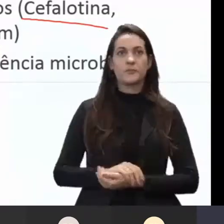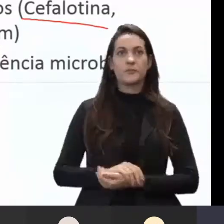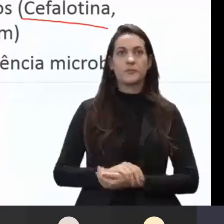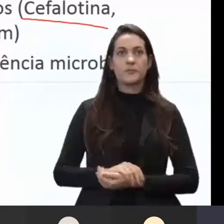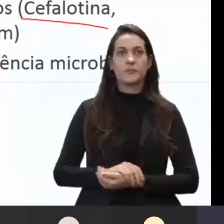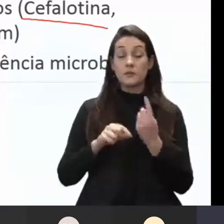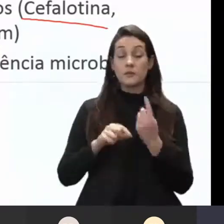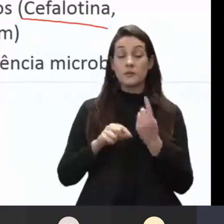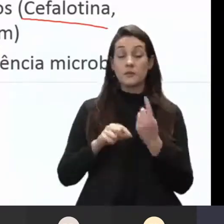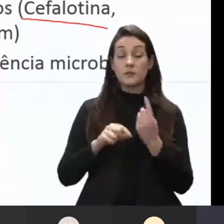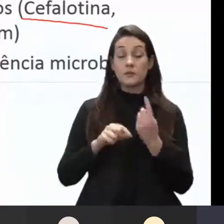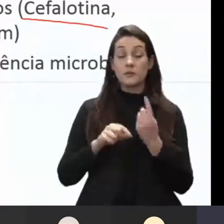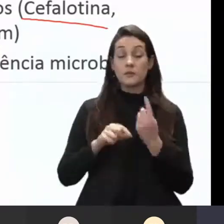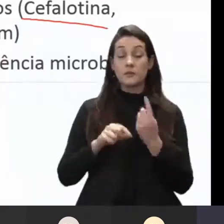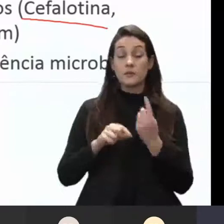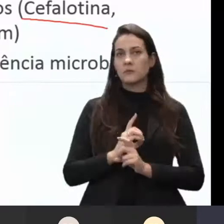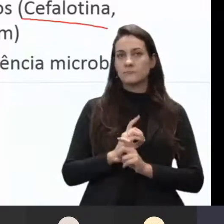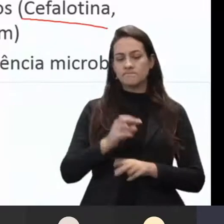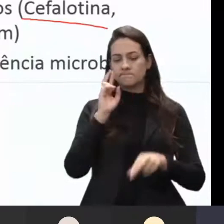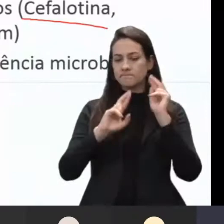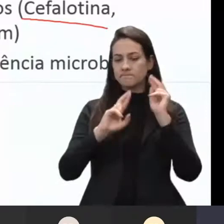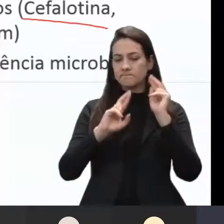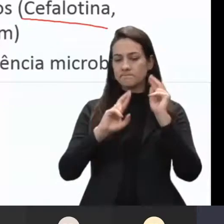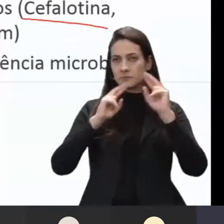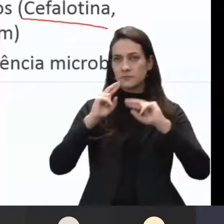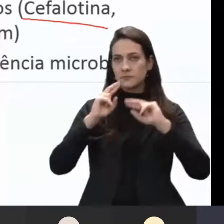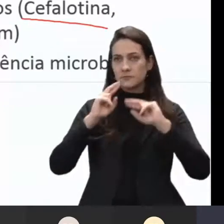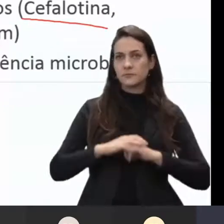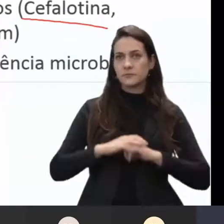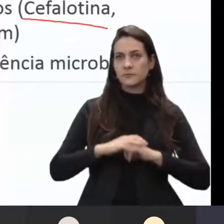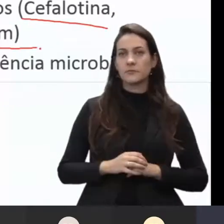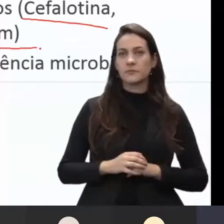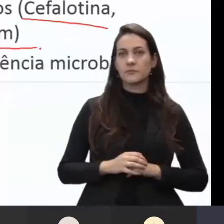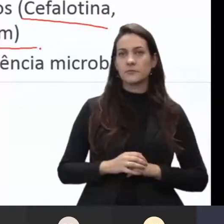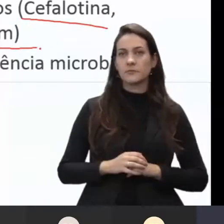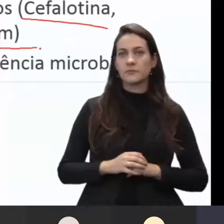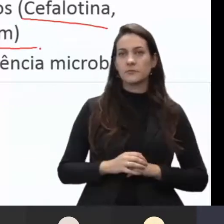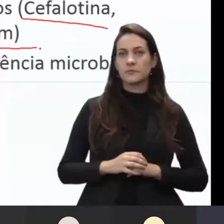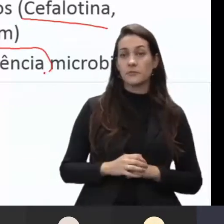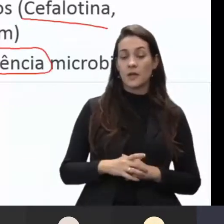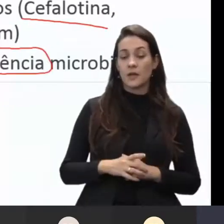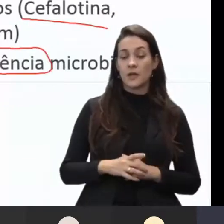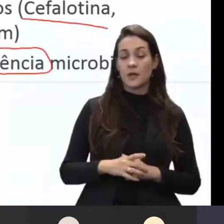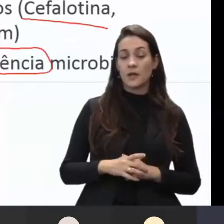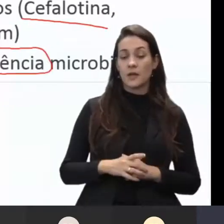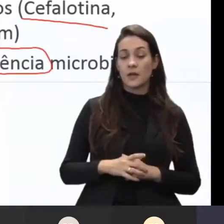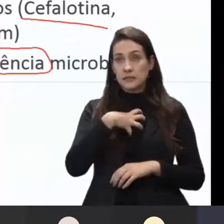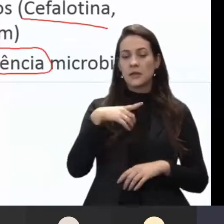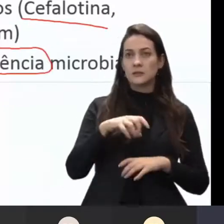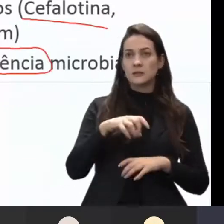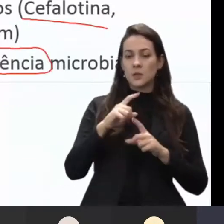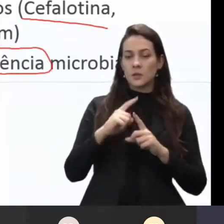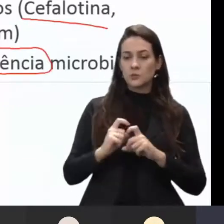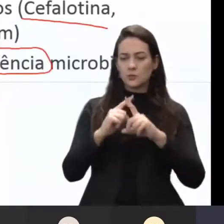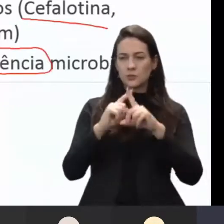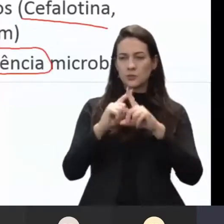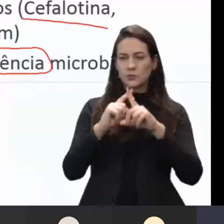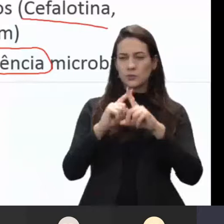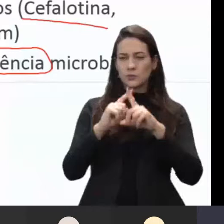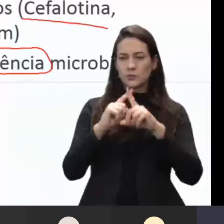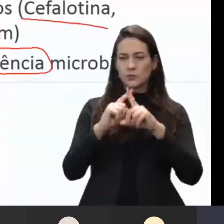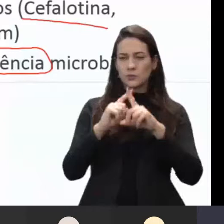avaliar os resultados e avaliar, então, o perfil de sensibilidade e resistência